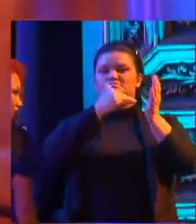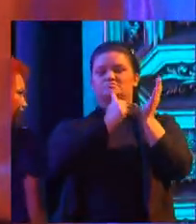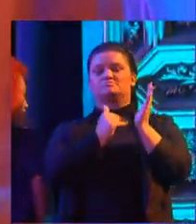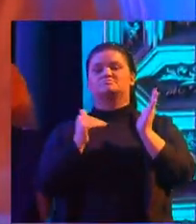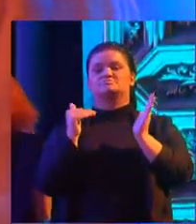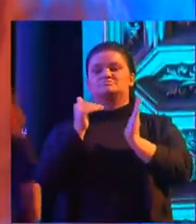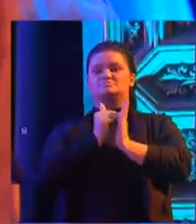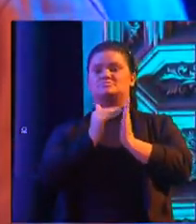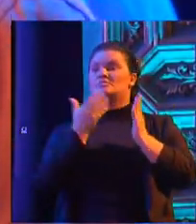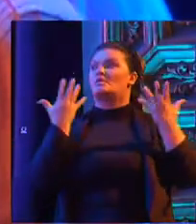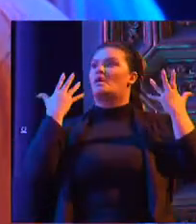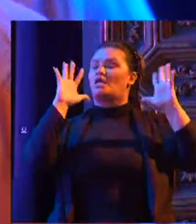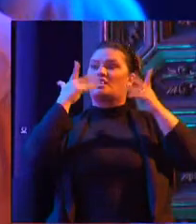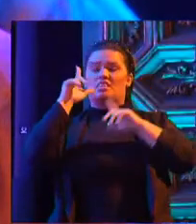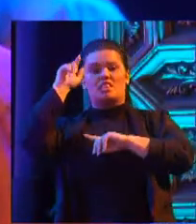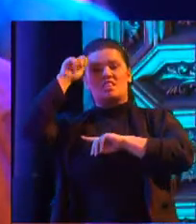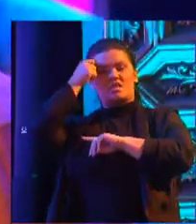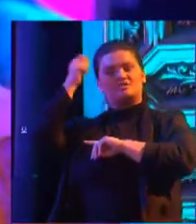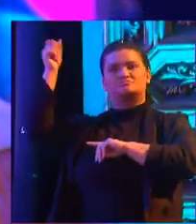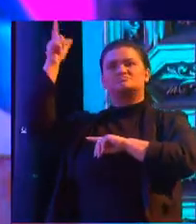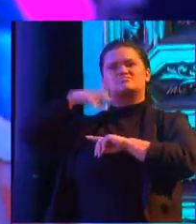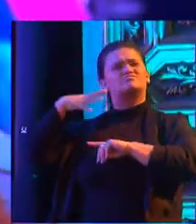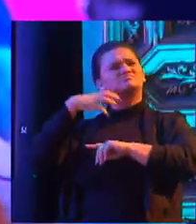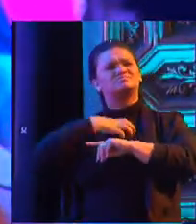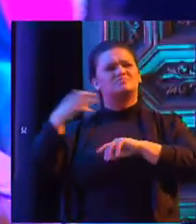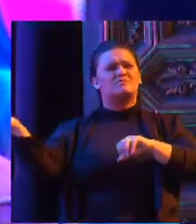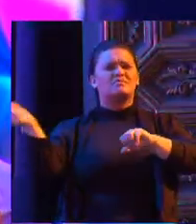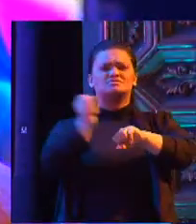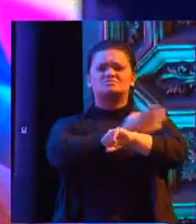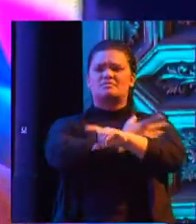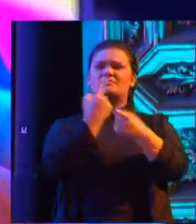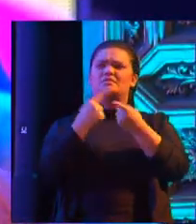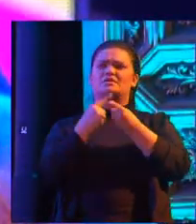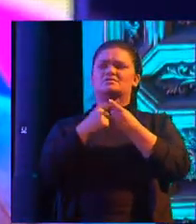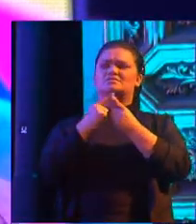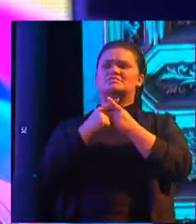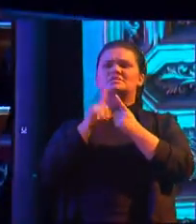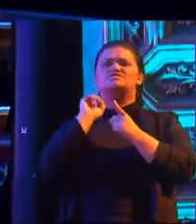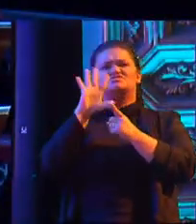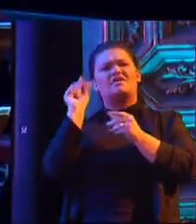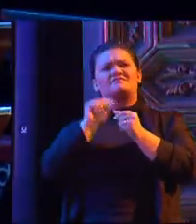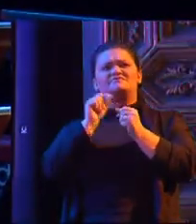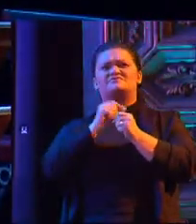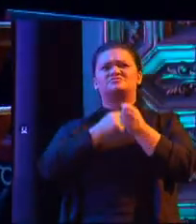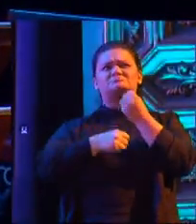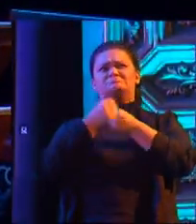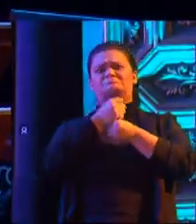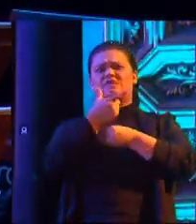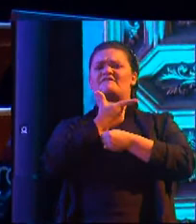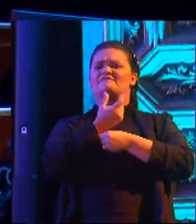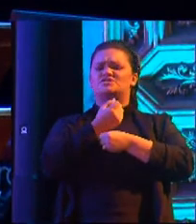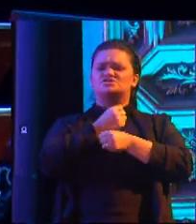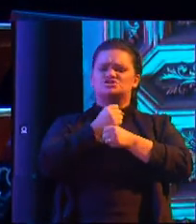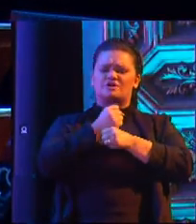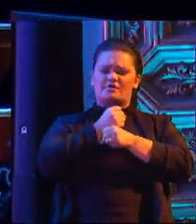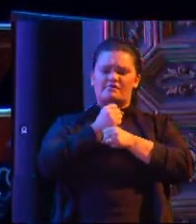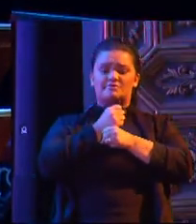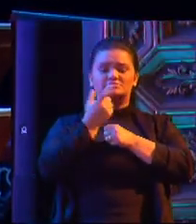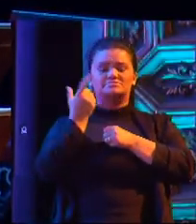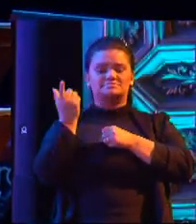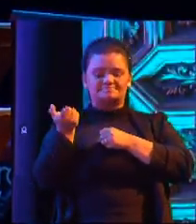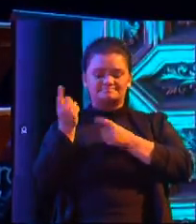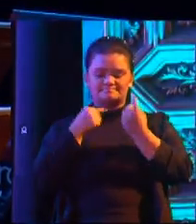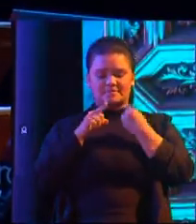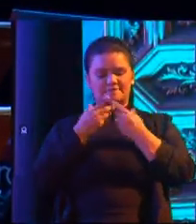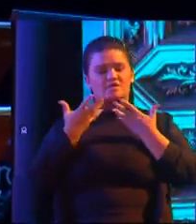especial a música Negro Sol, eu me emociono porque essa música foi composta há mais de 20 anos, e ela, eu